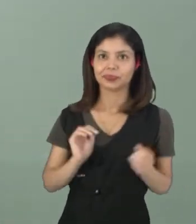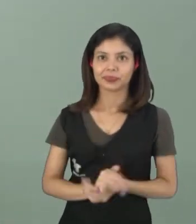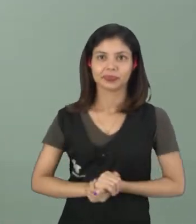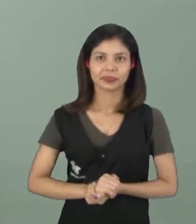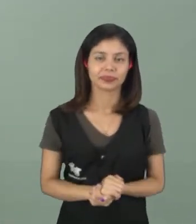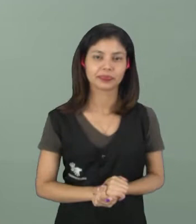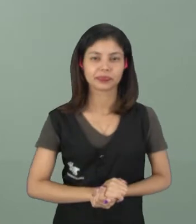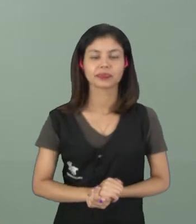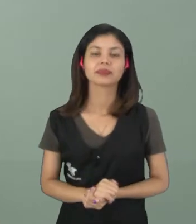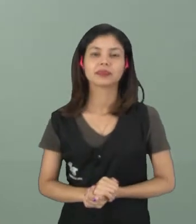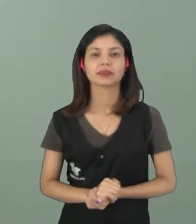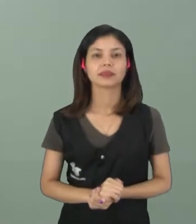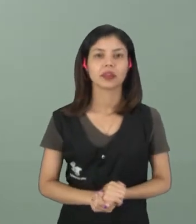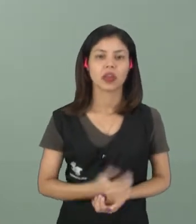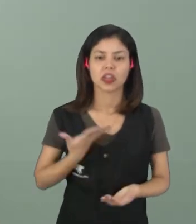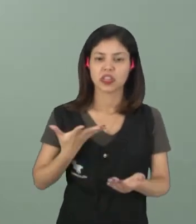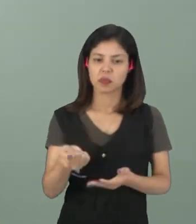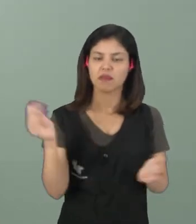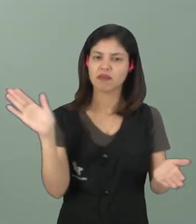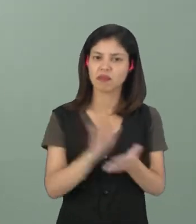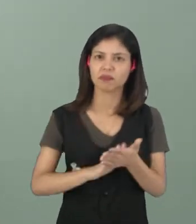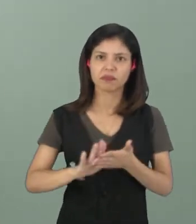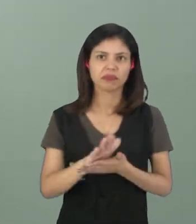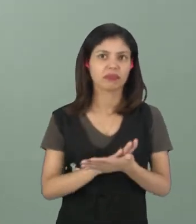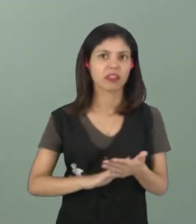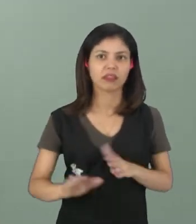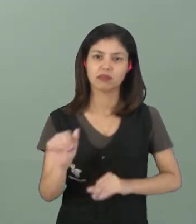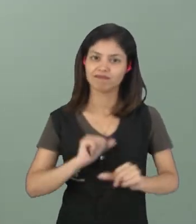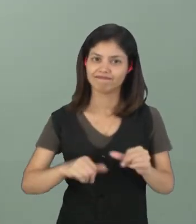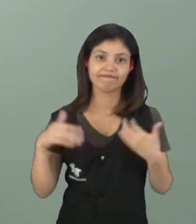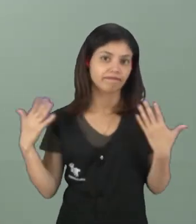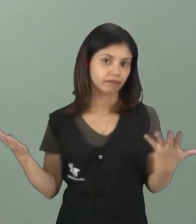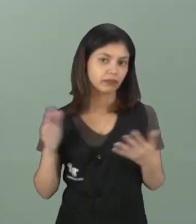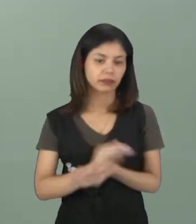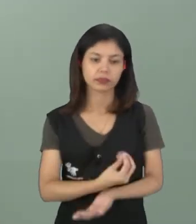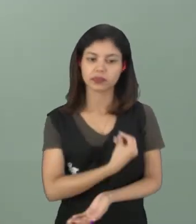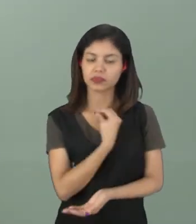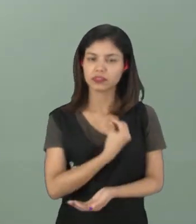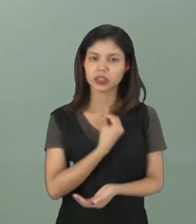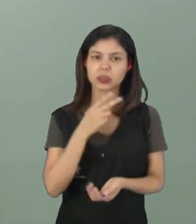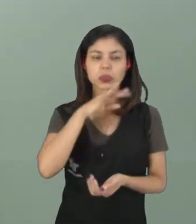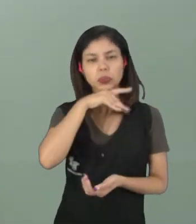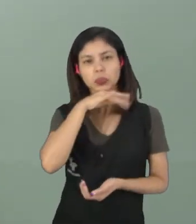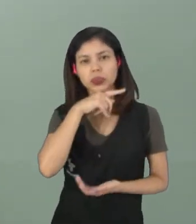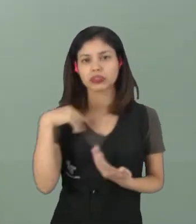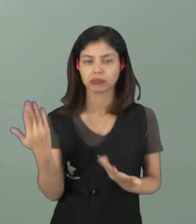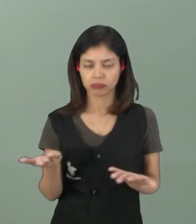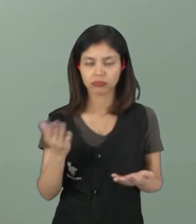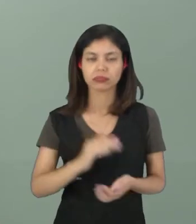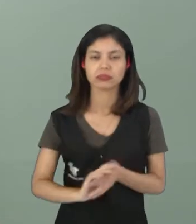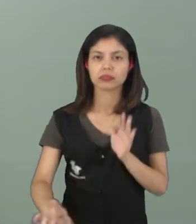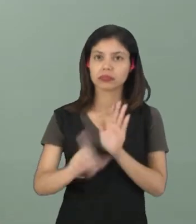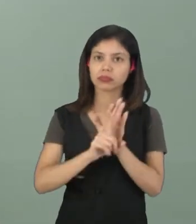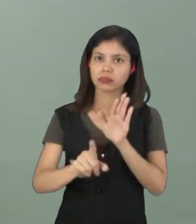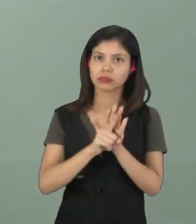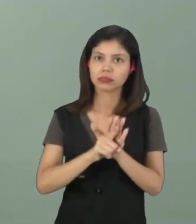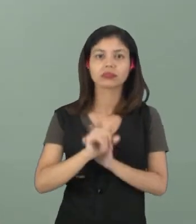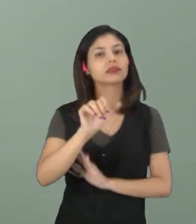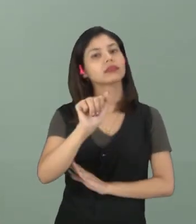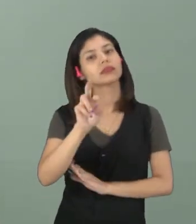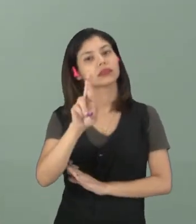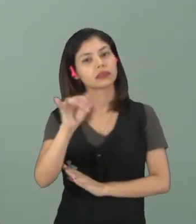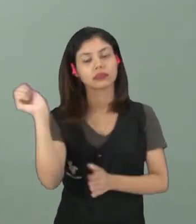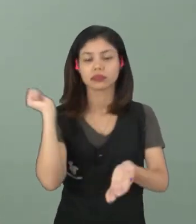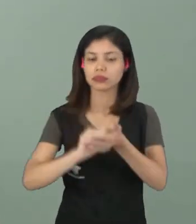né com castigo sem receber nada em troca e venda em péssimas condições então a lei Áurea